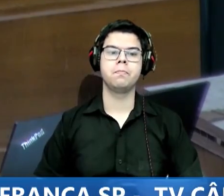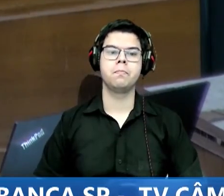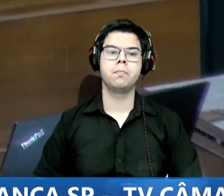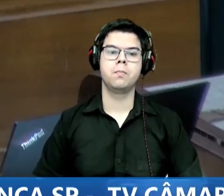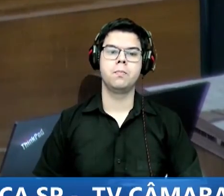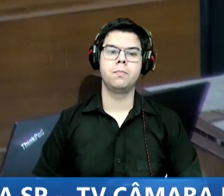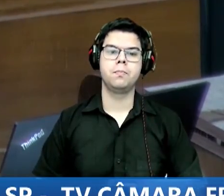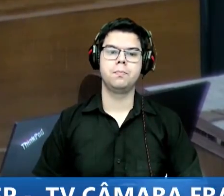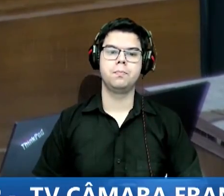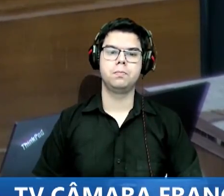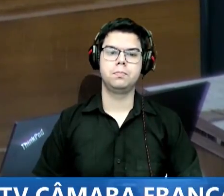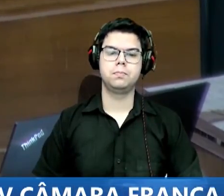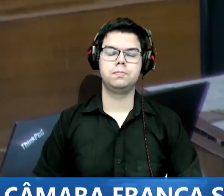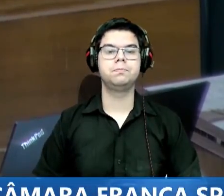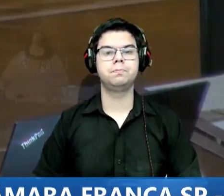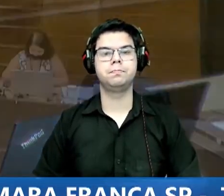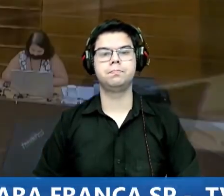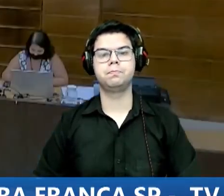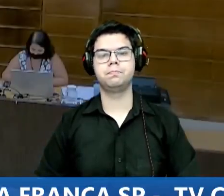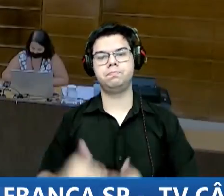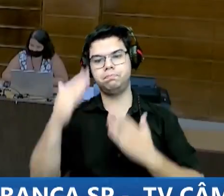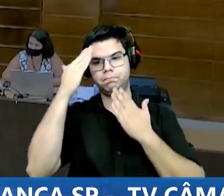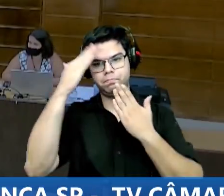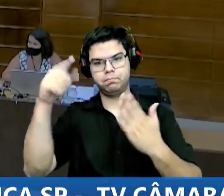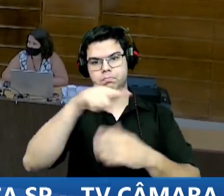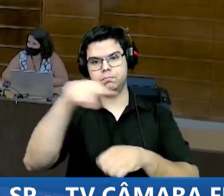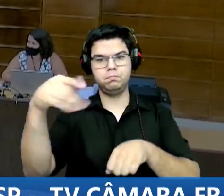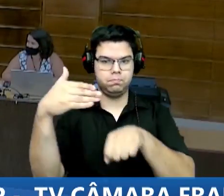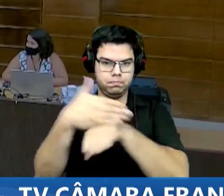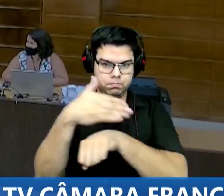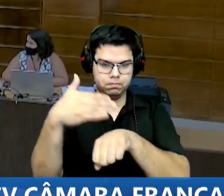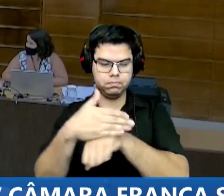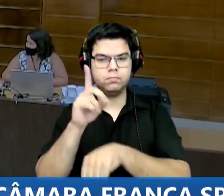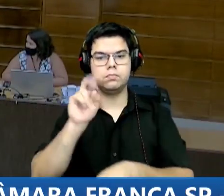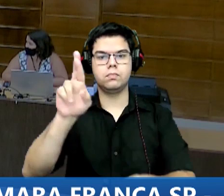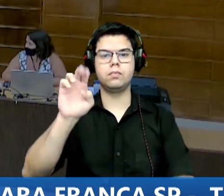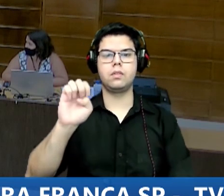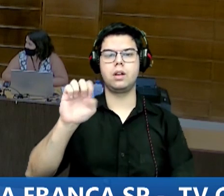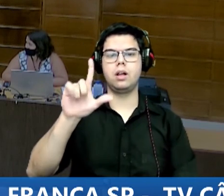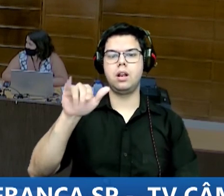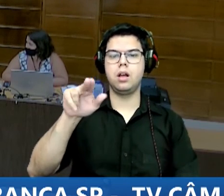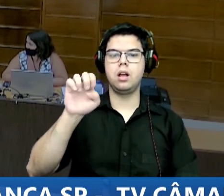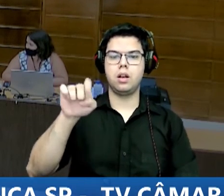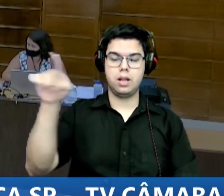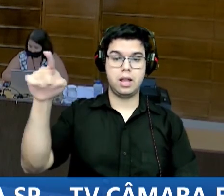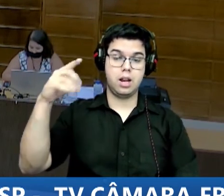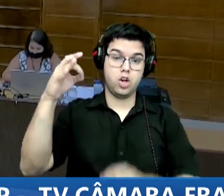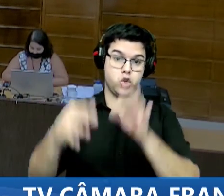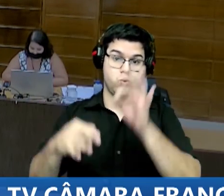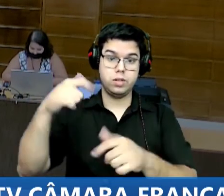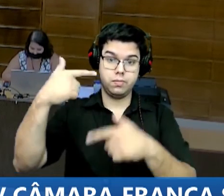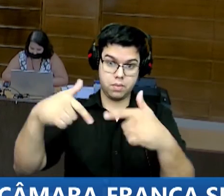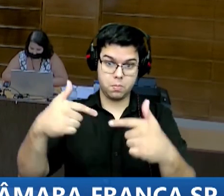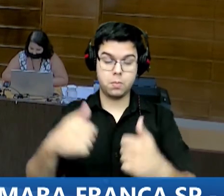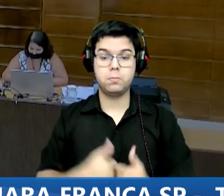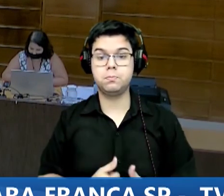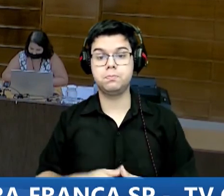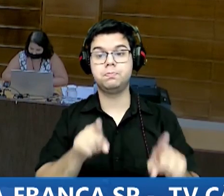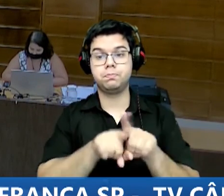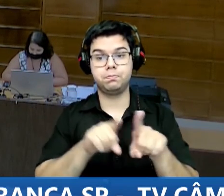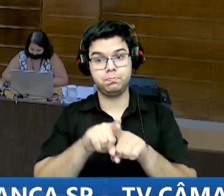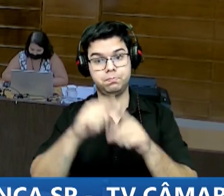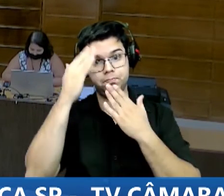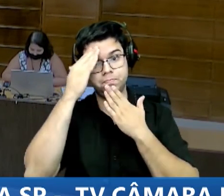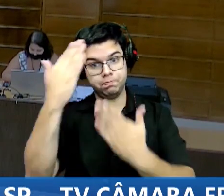Quero agradecer a presença da doutora Eliane Nogueira, juíza do trabalho. Agradecer também a presença do Dr.